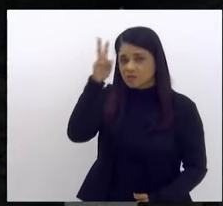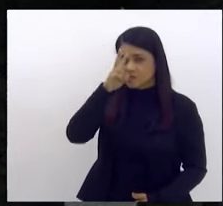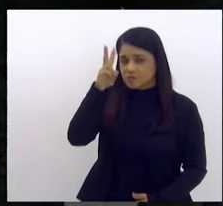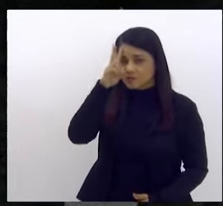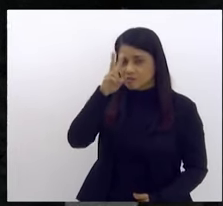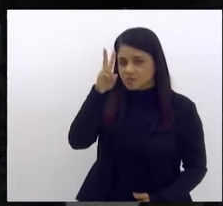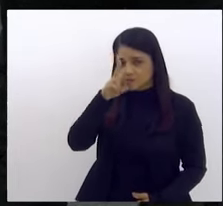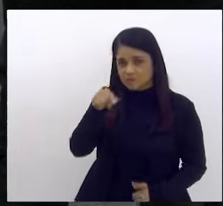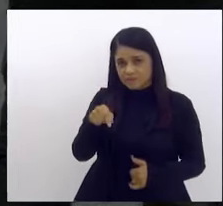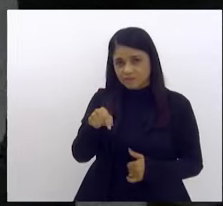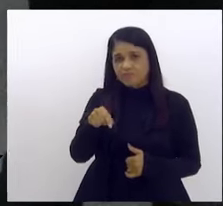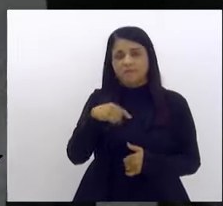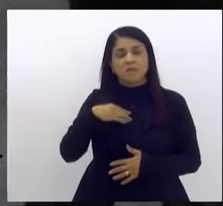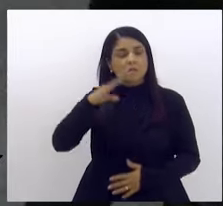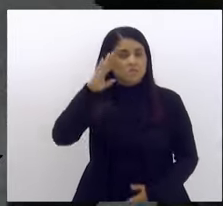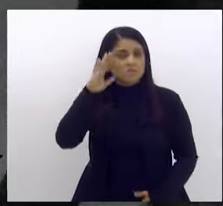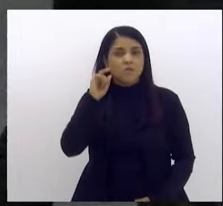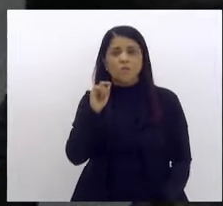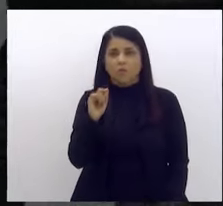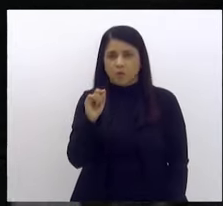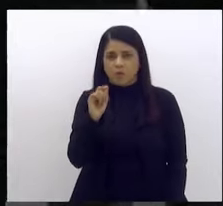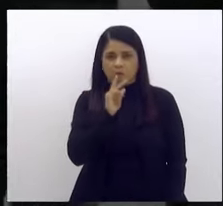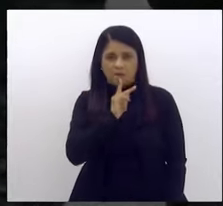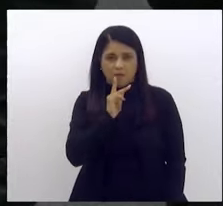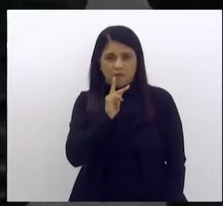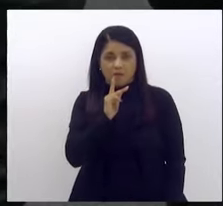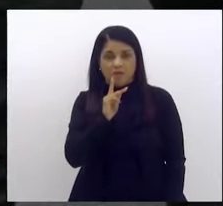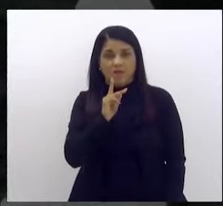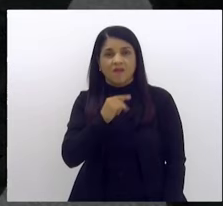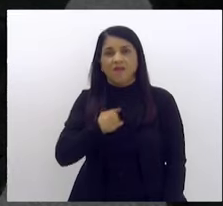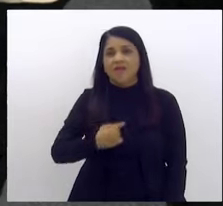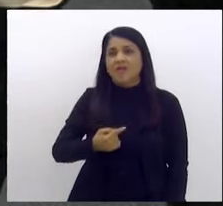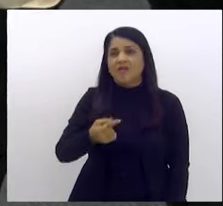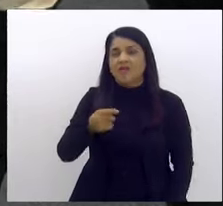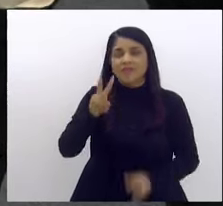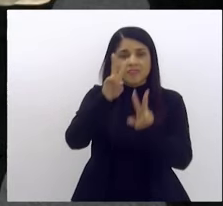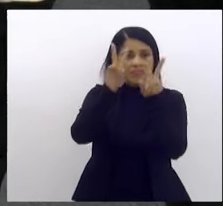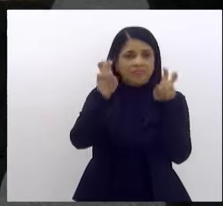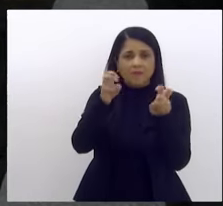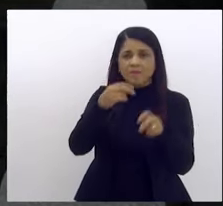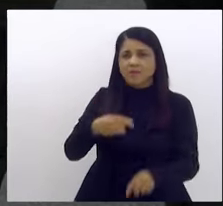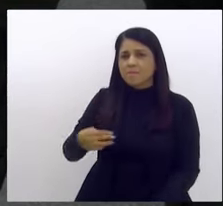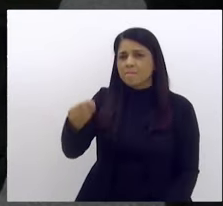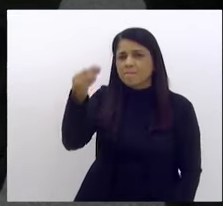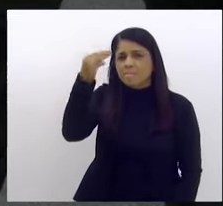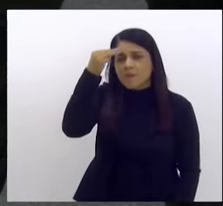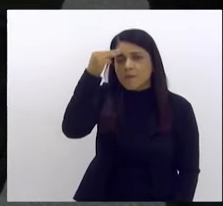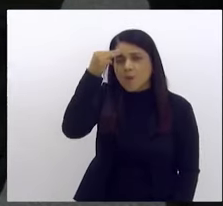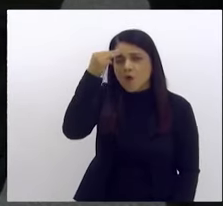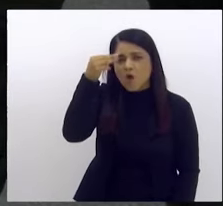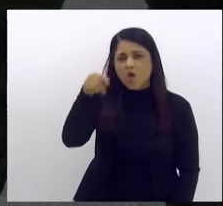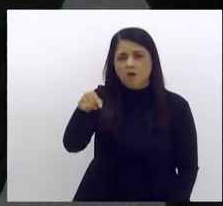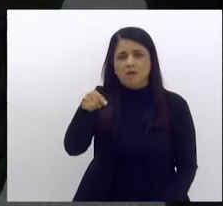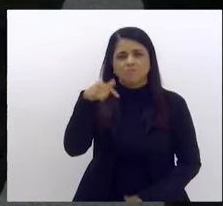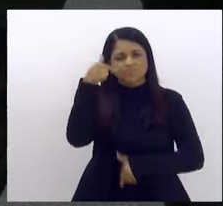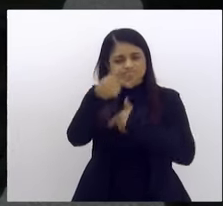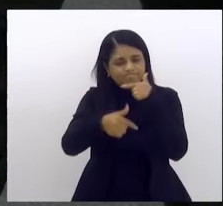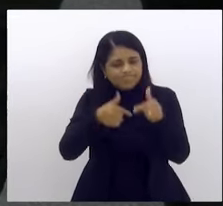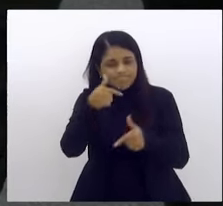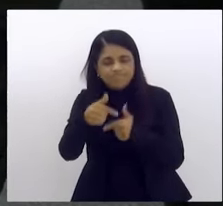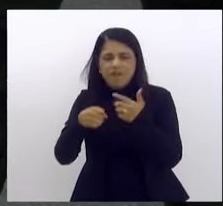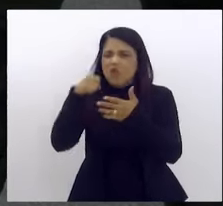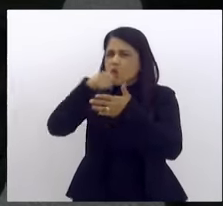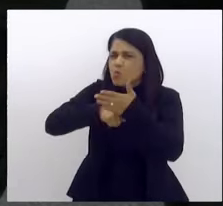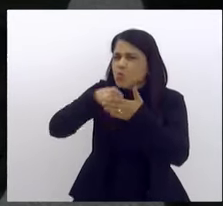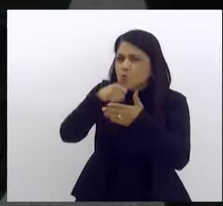Principalmente, presidente, assim, para o tema da memória, não é? Da luta dos trabalhadores. Como a deputada Verônica